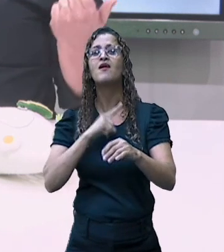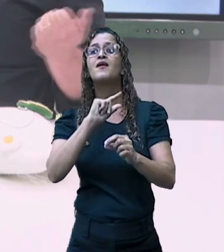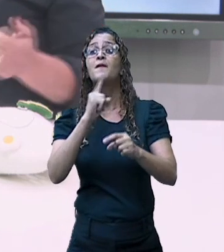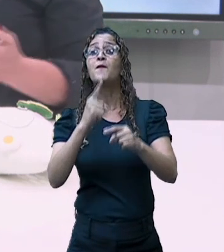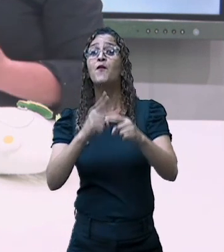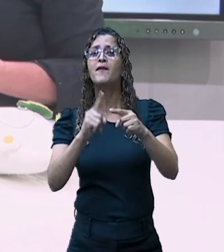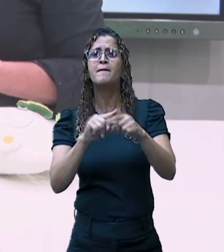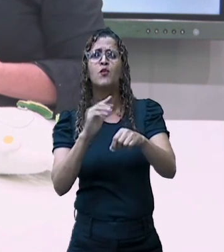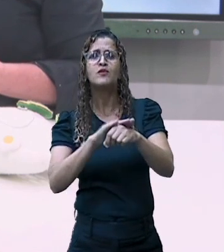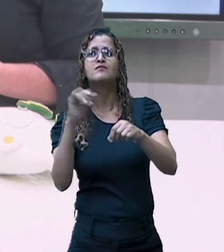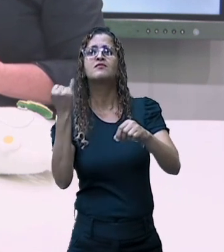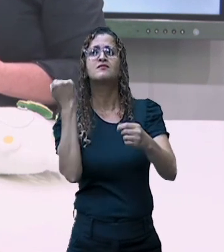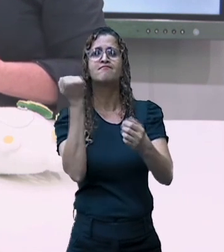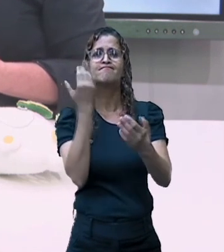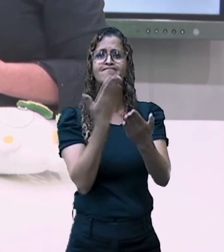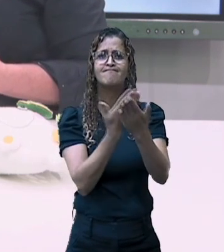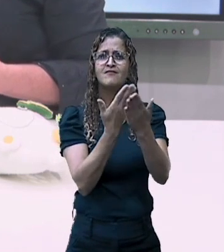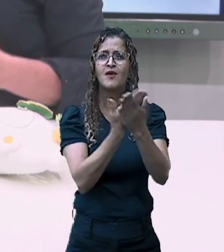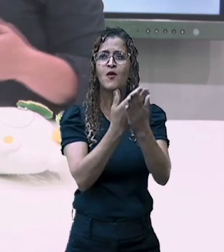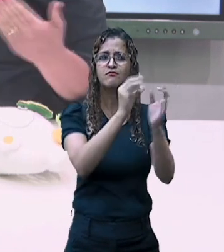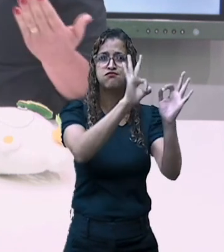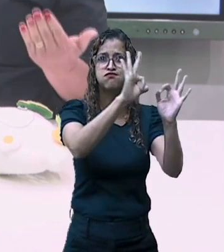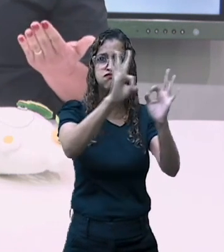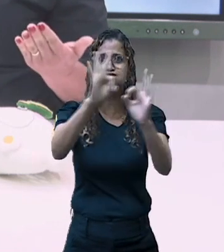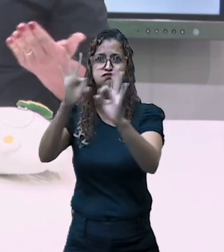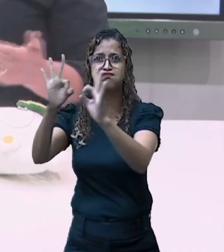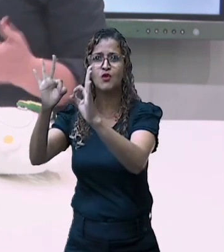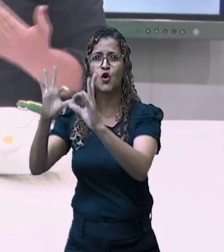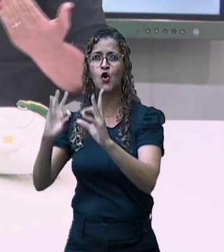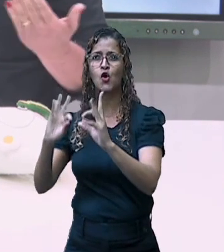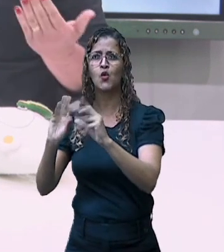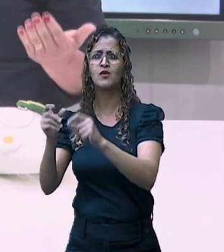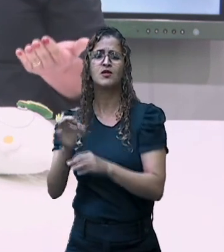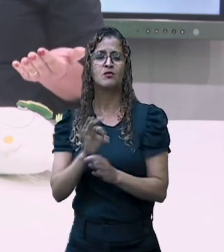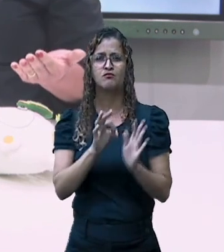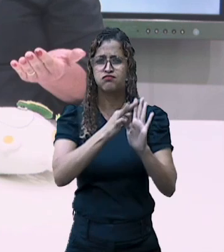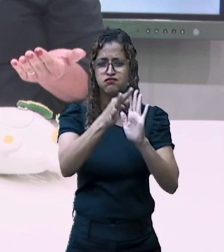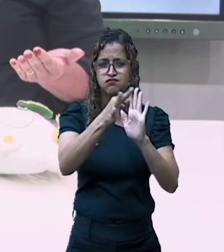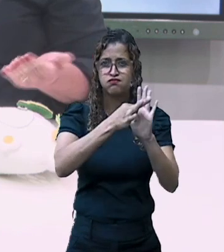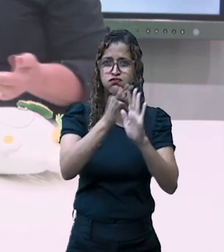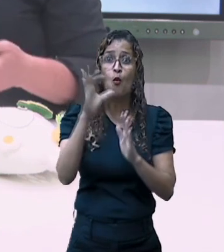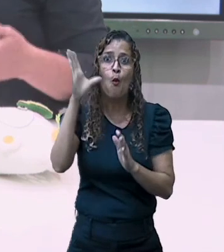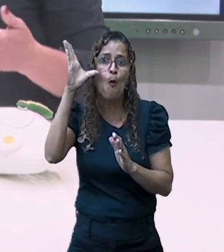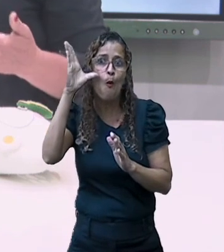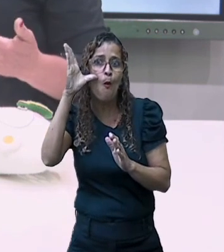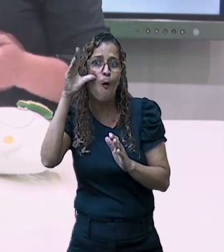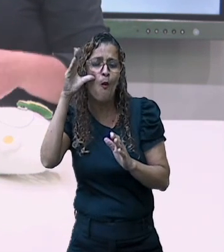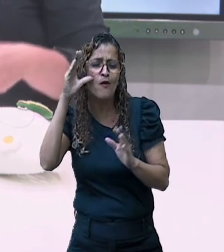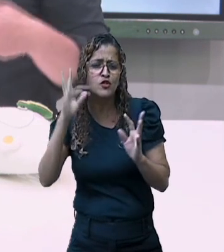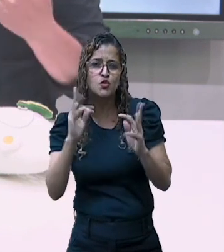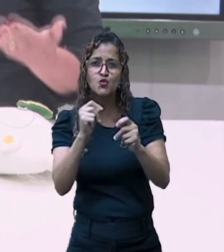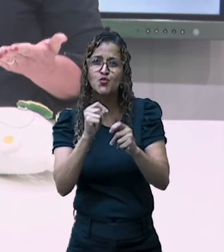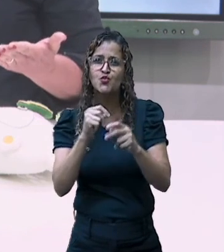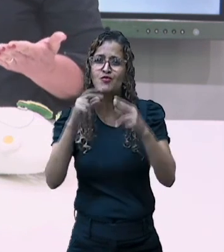rever todas as nossas aulas, tá bom? As dicas, as curiosidades.